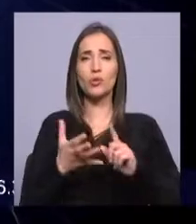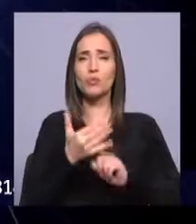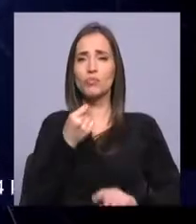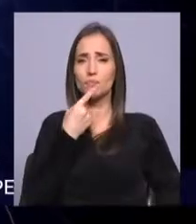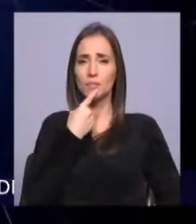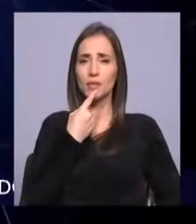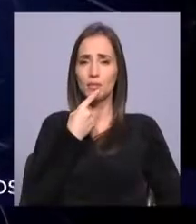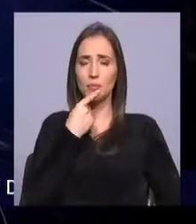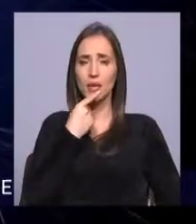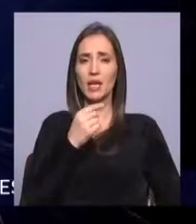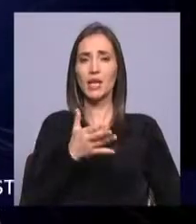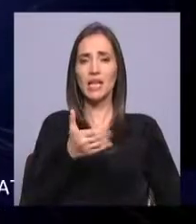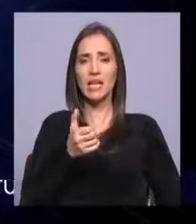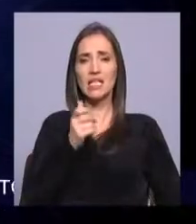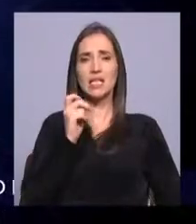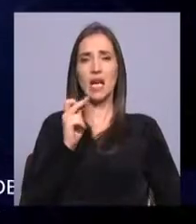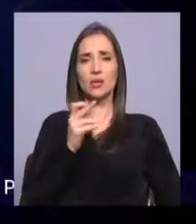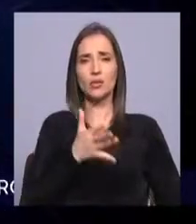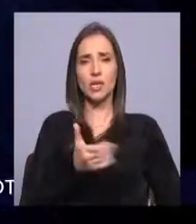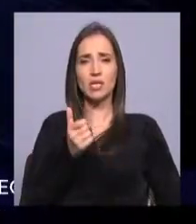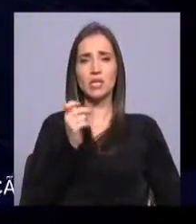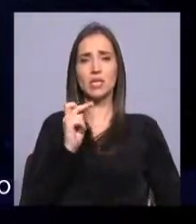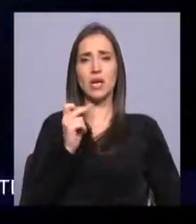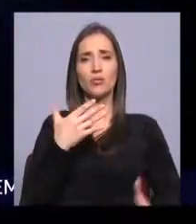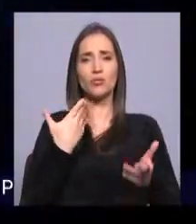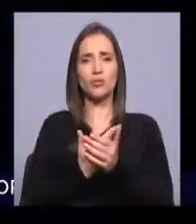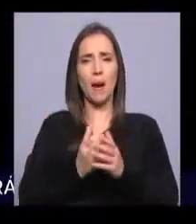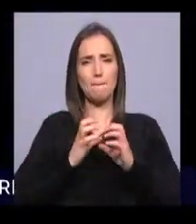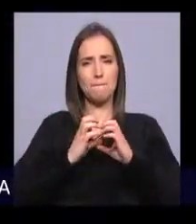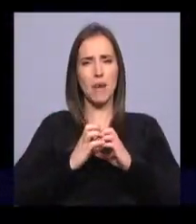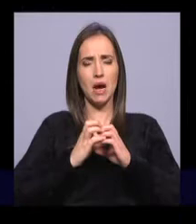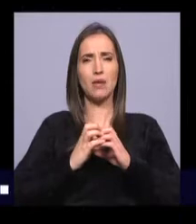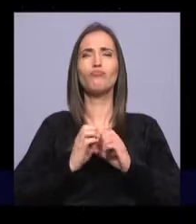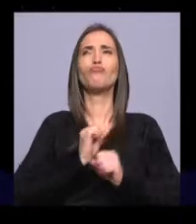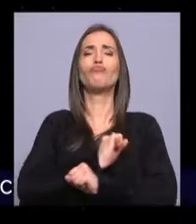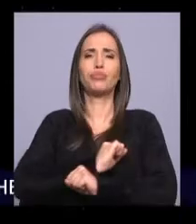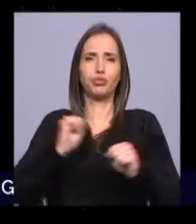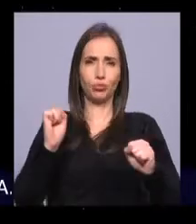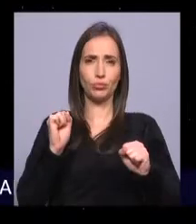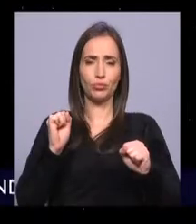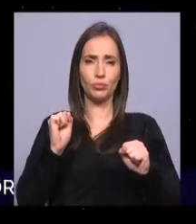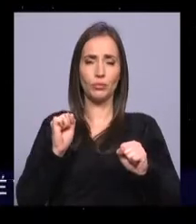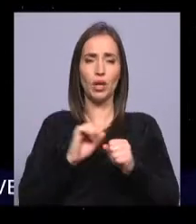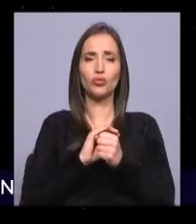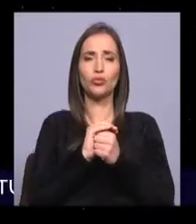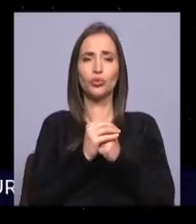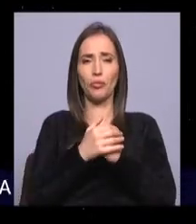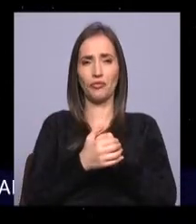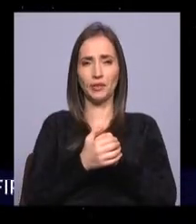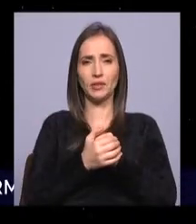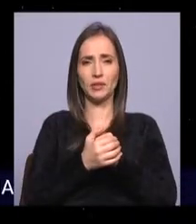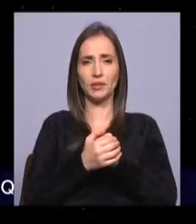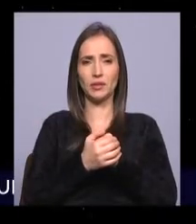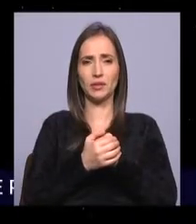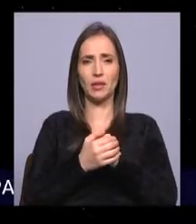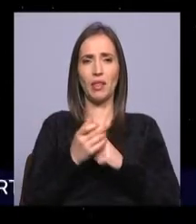cada 15 anos dá-se esta saturação de massa e esta explosão na superfície da Anã Branca.